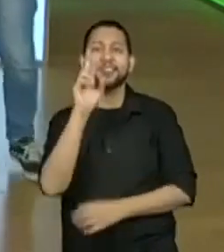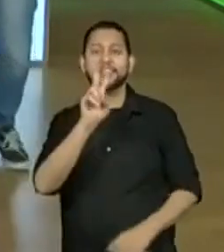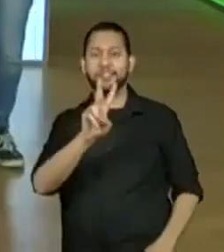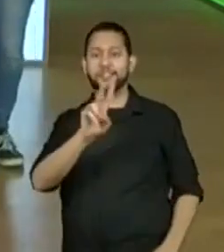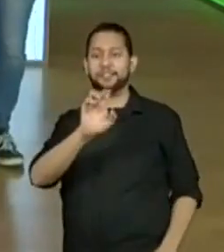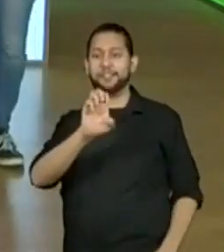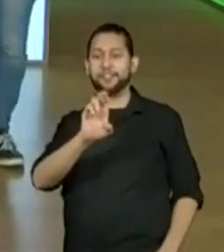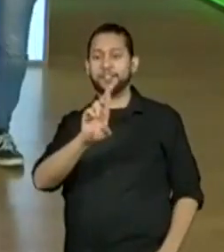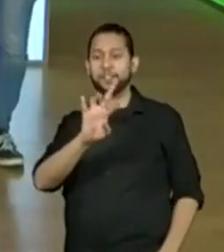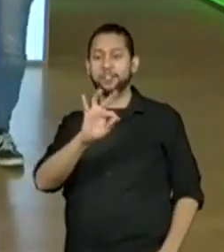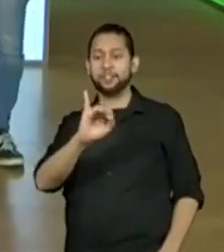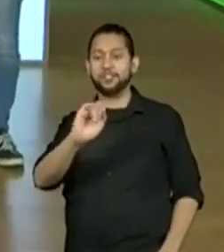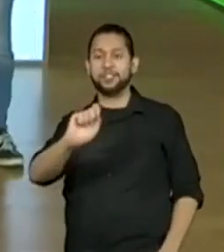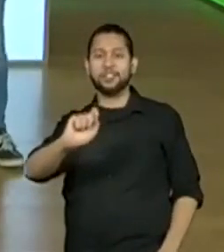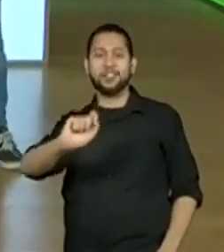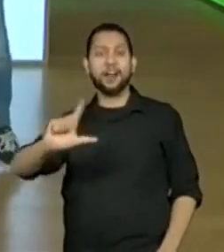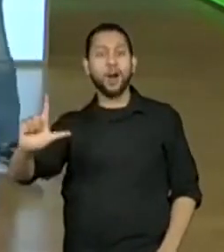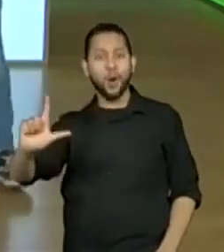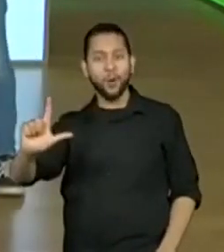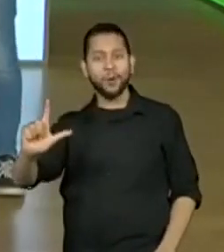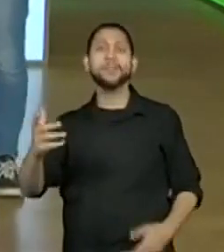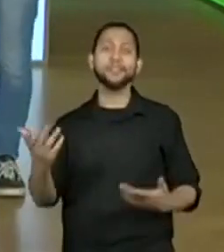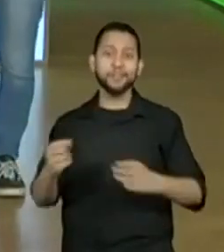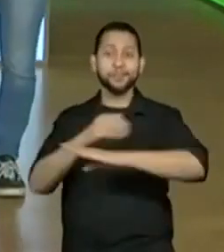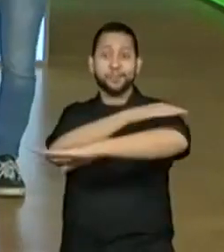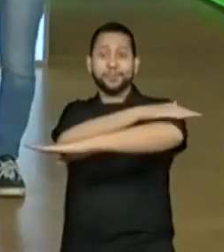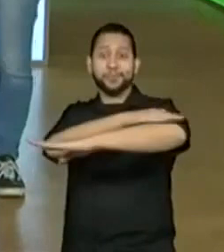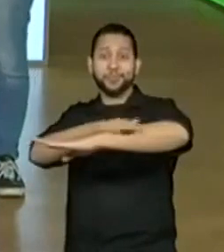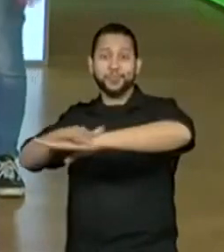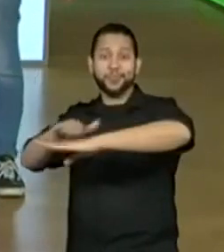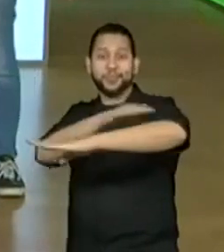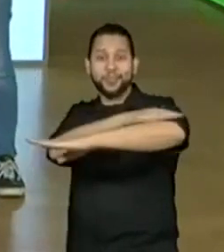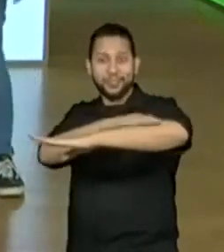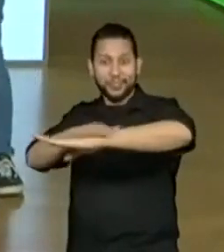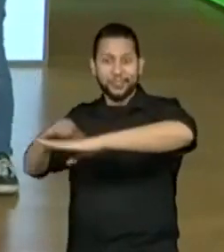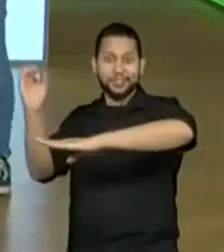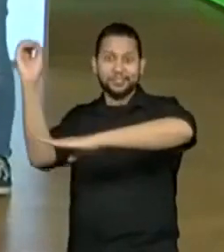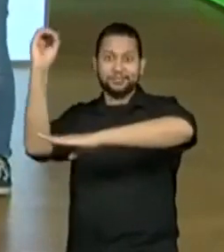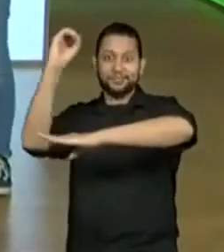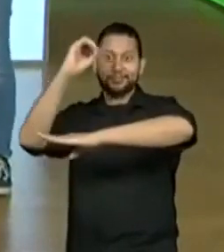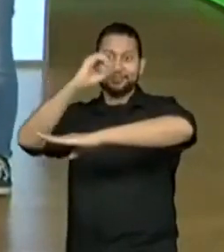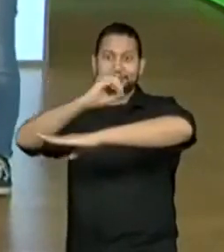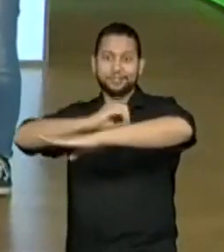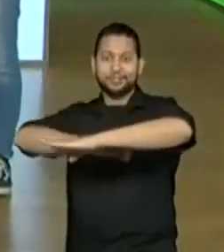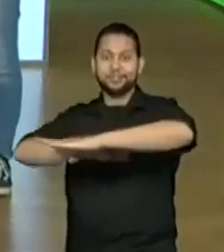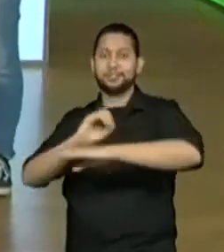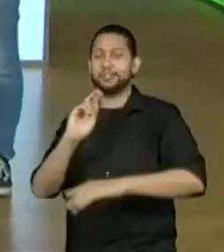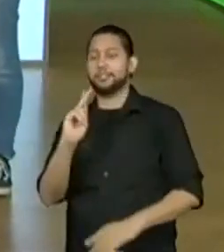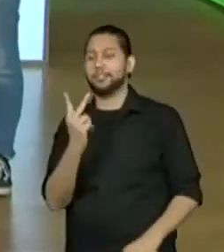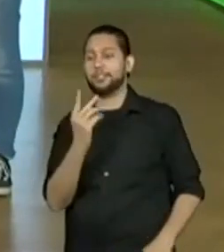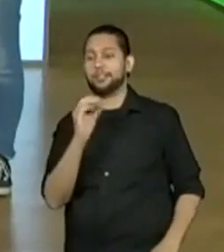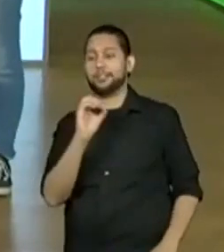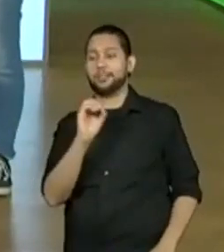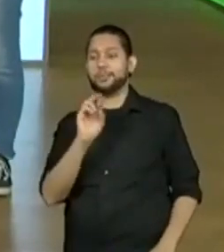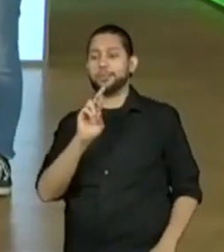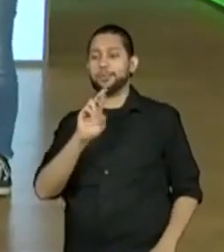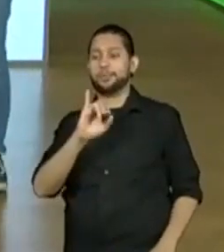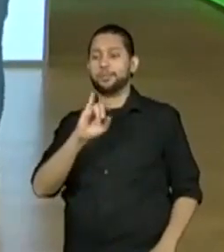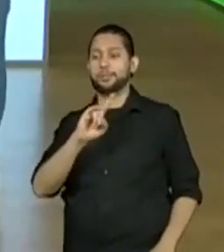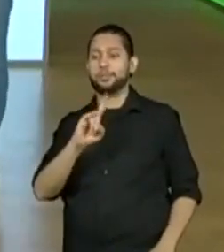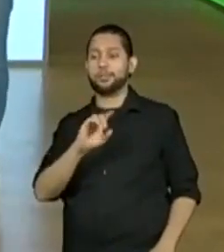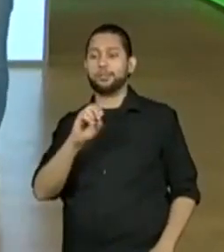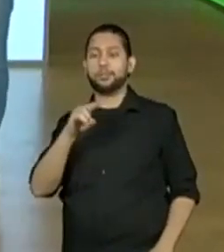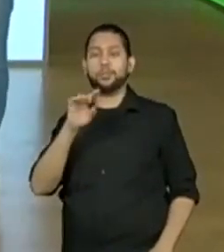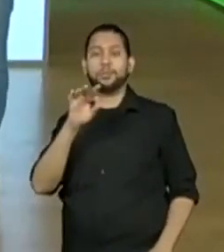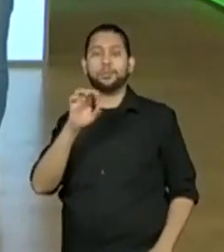E terrorista. Porque você derrubou um prédio, né? E não podia. Muito bem, mas eu gostei disso. Ah, por isso